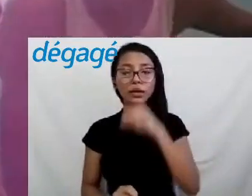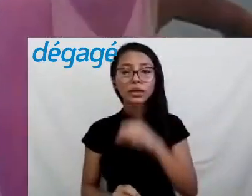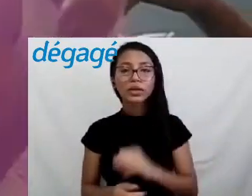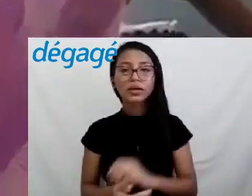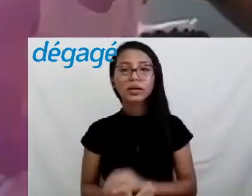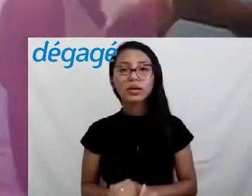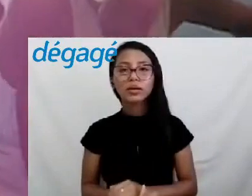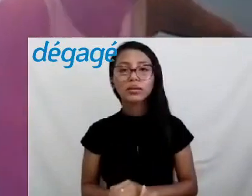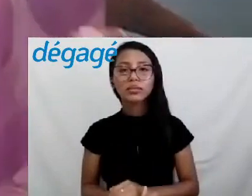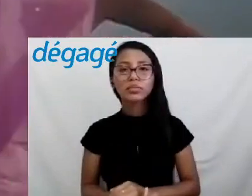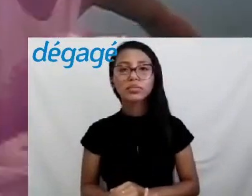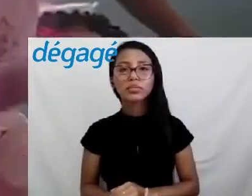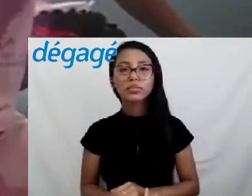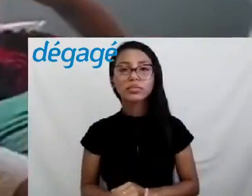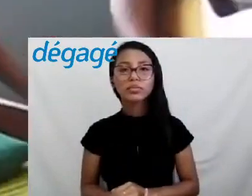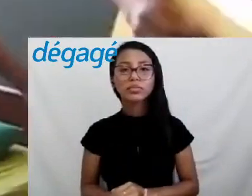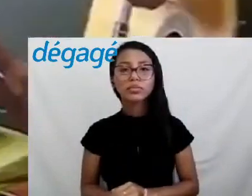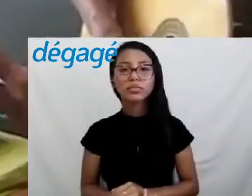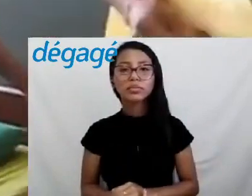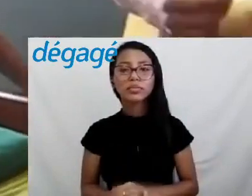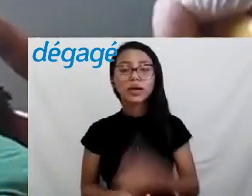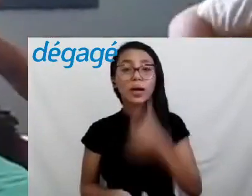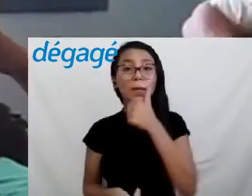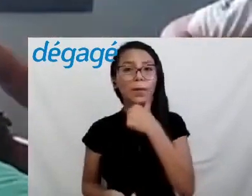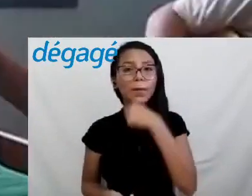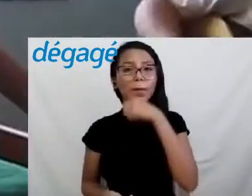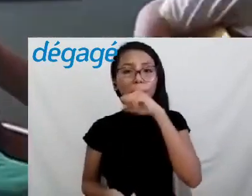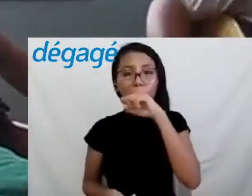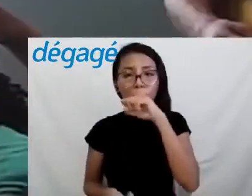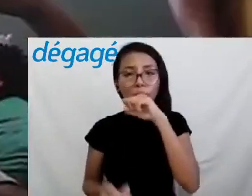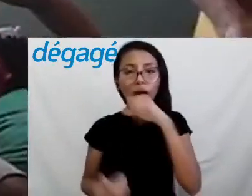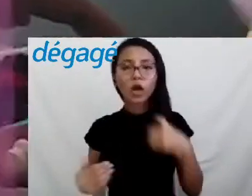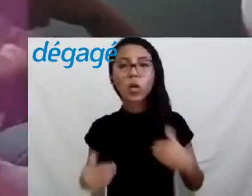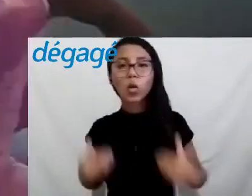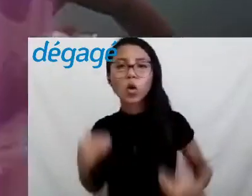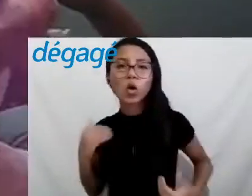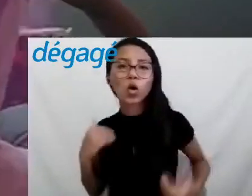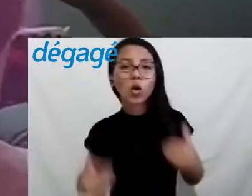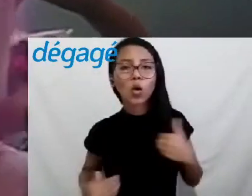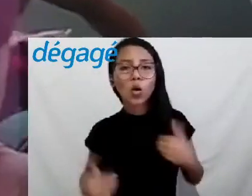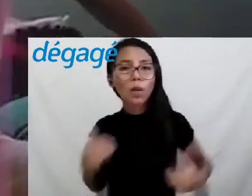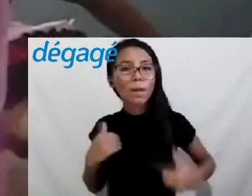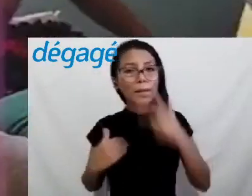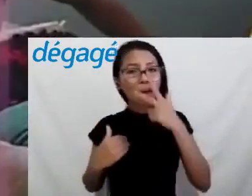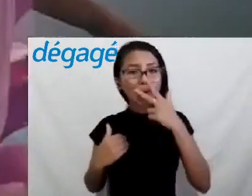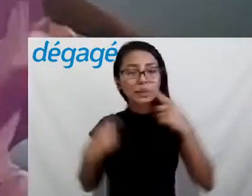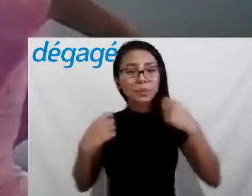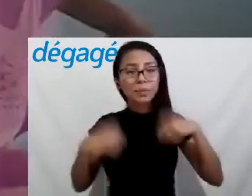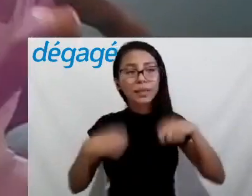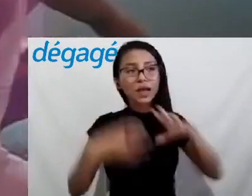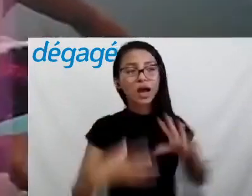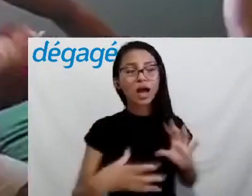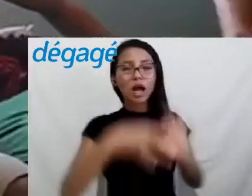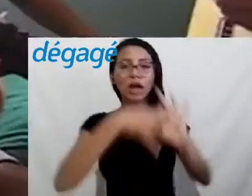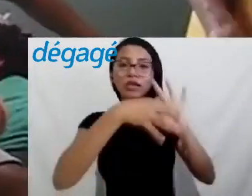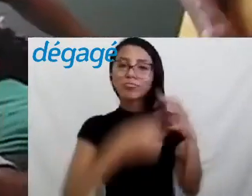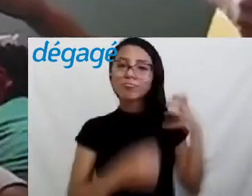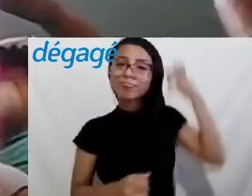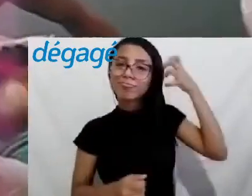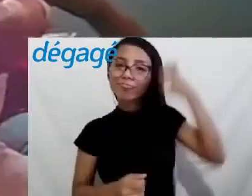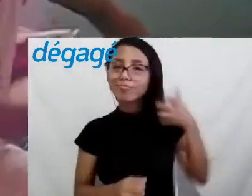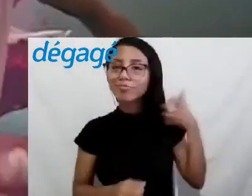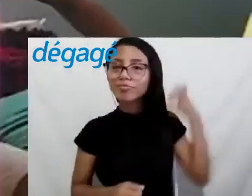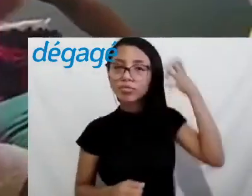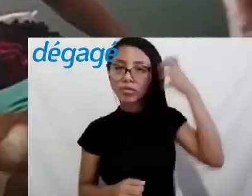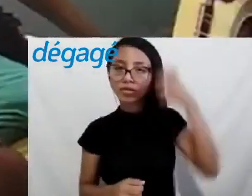se formando a personalidade musical, né? E ele tem vários ISO gestáltico, ou seja, como eu